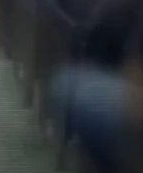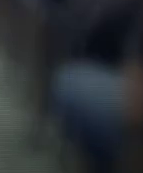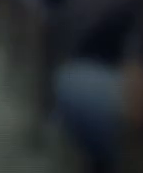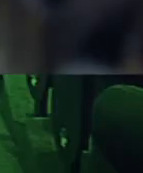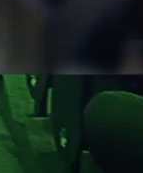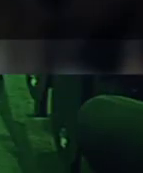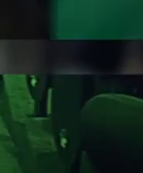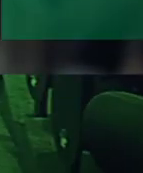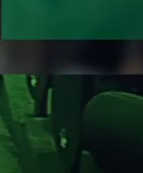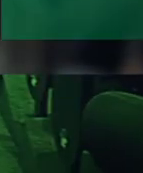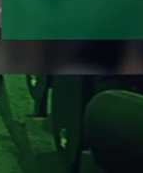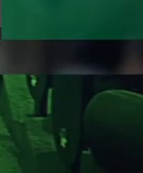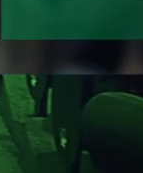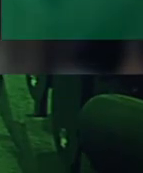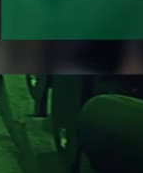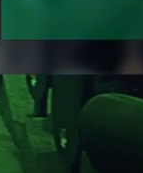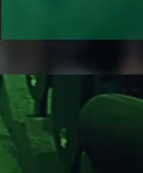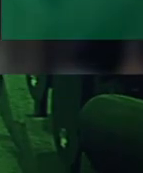E